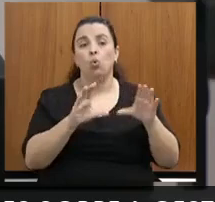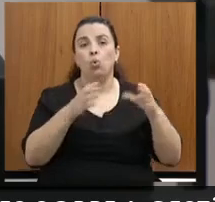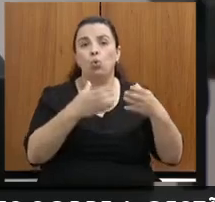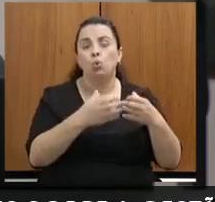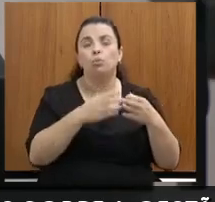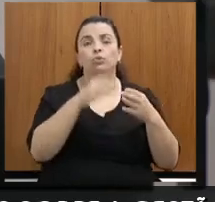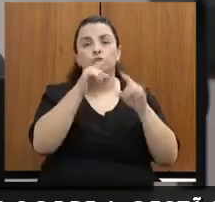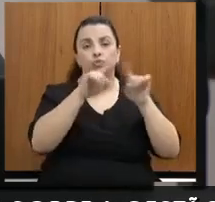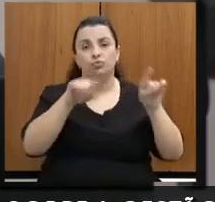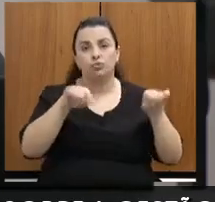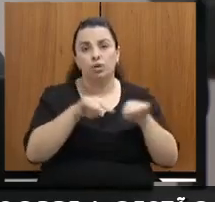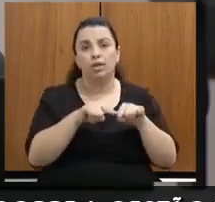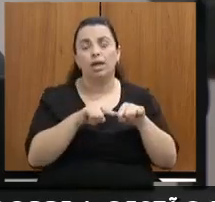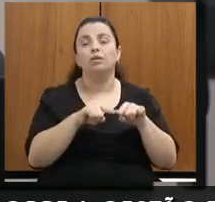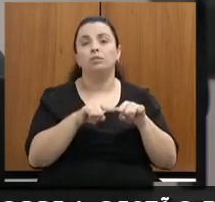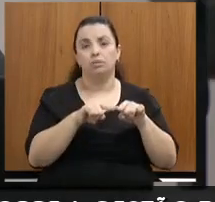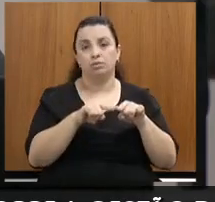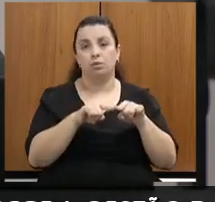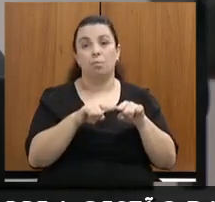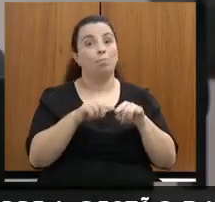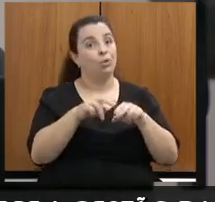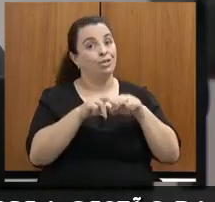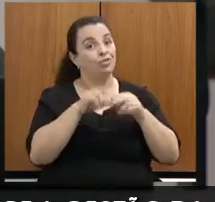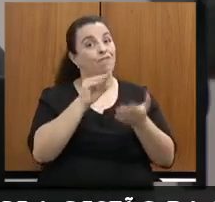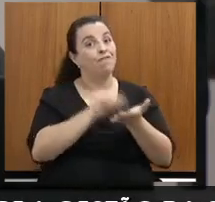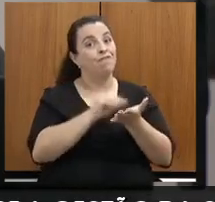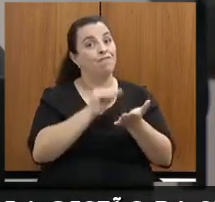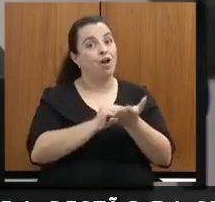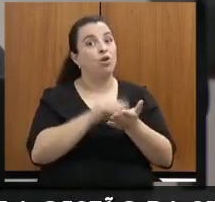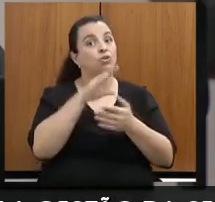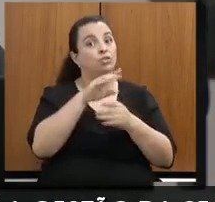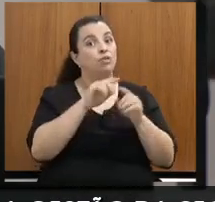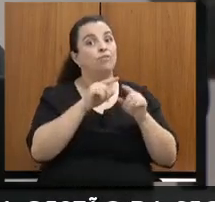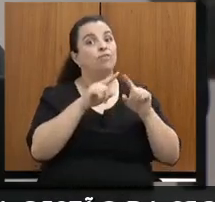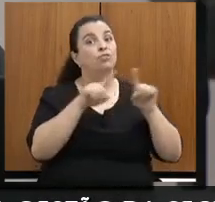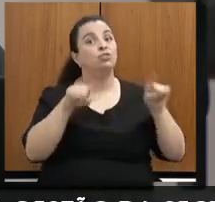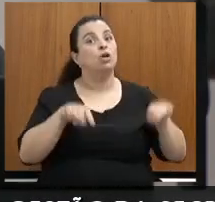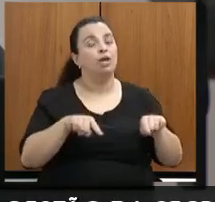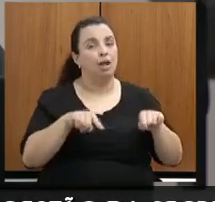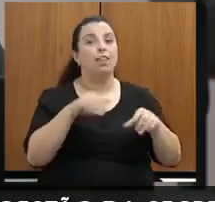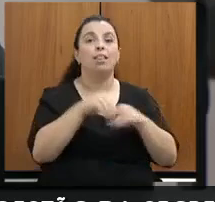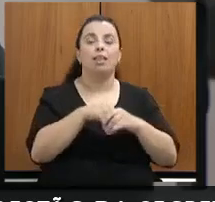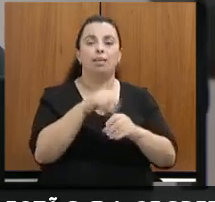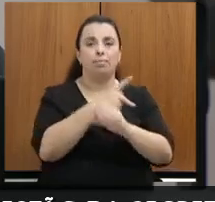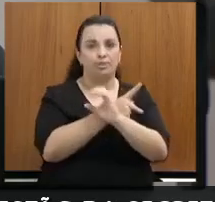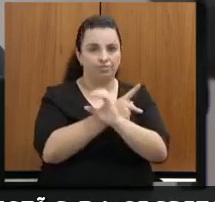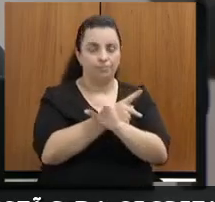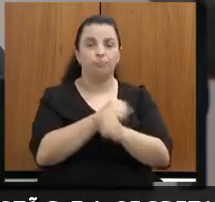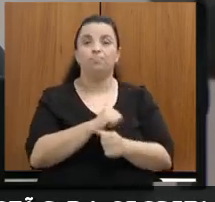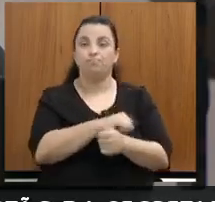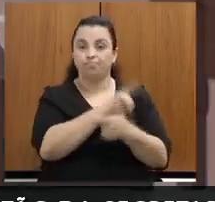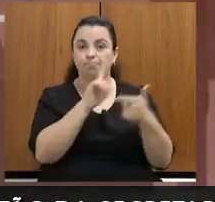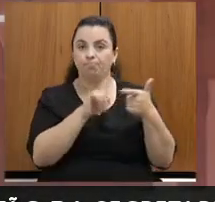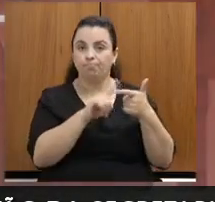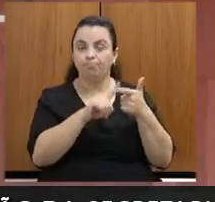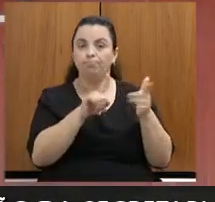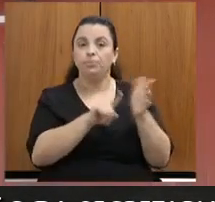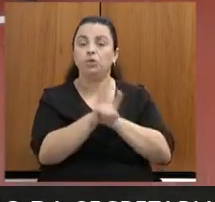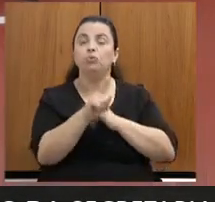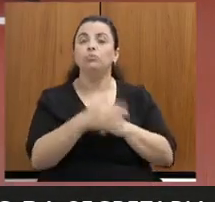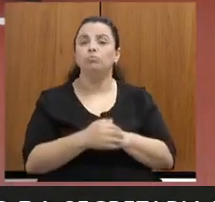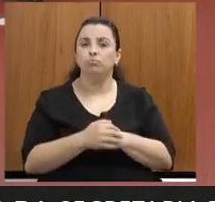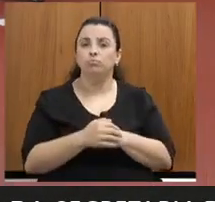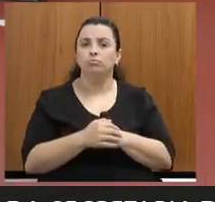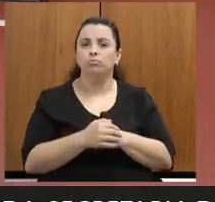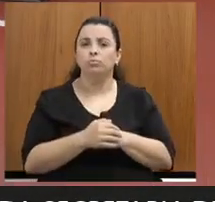essa é a primeira pergunta a segunda pergunta quais os recursos financeiros não